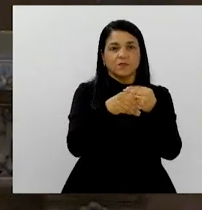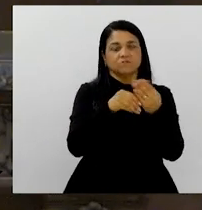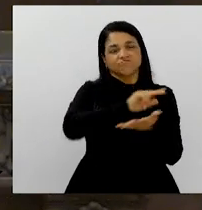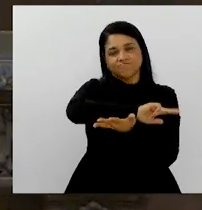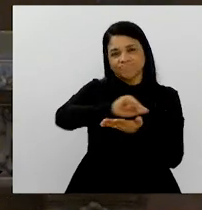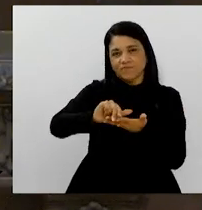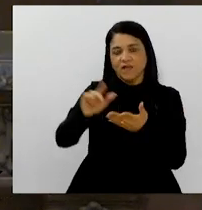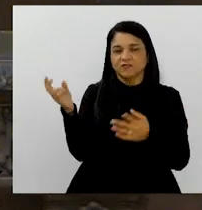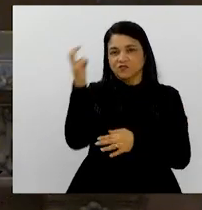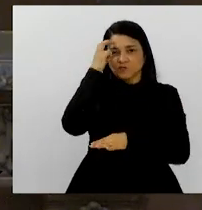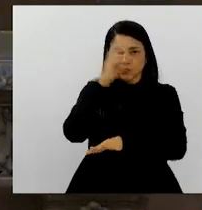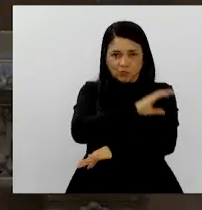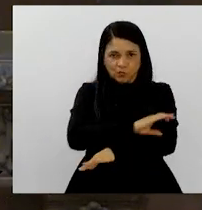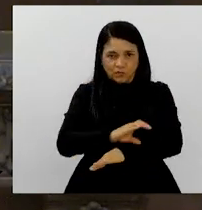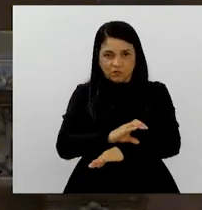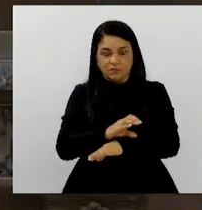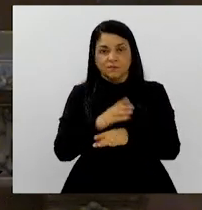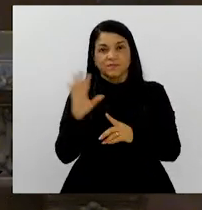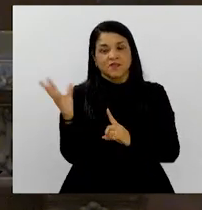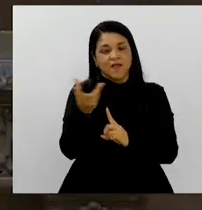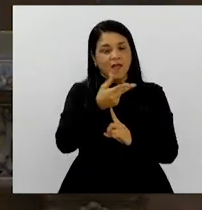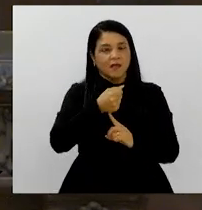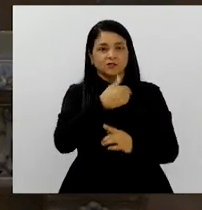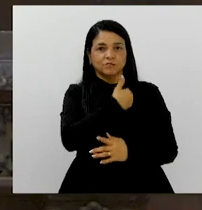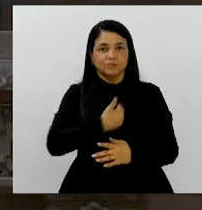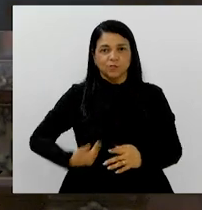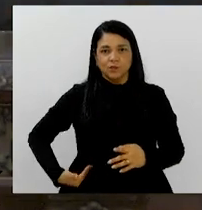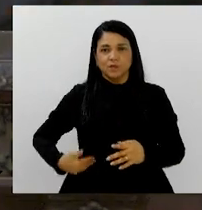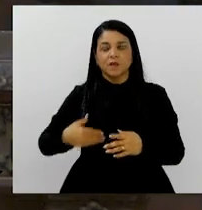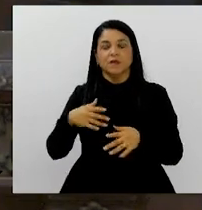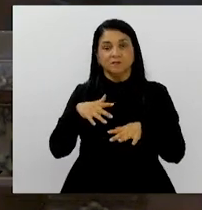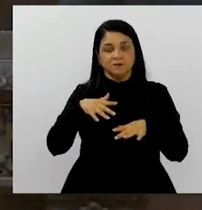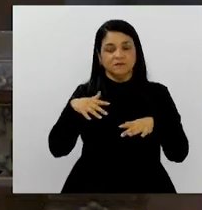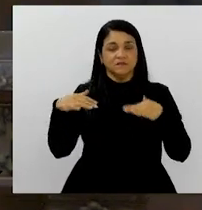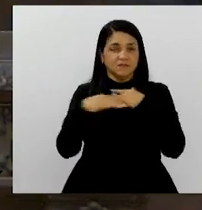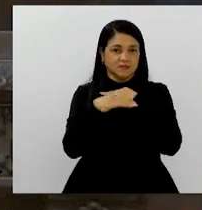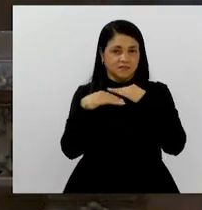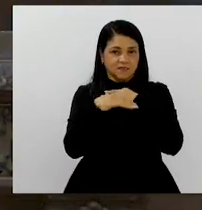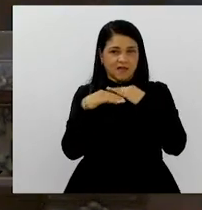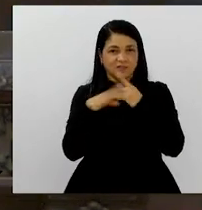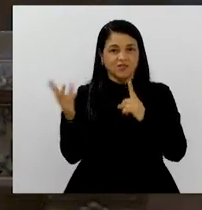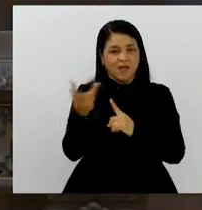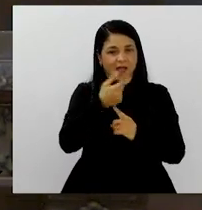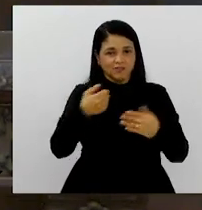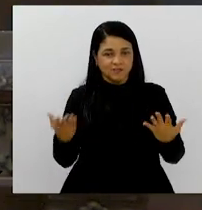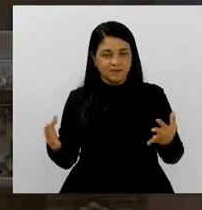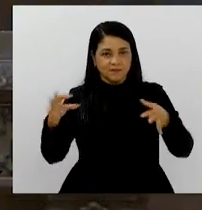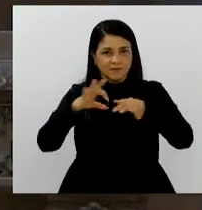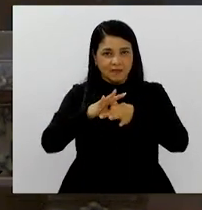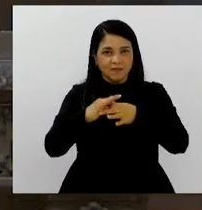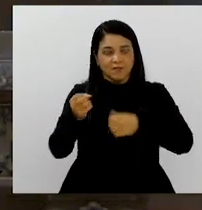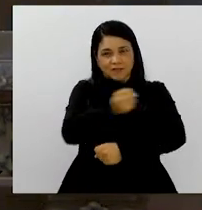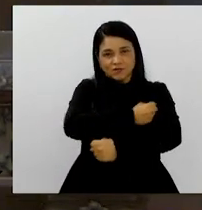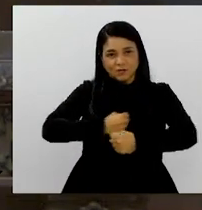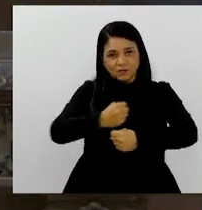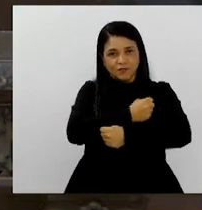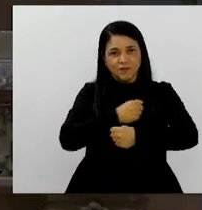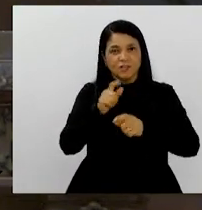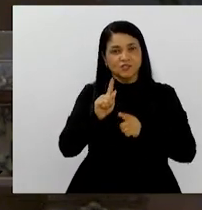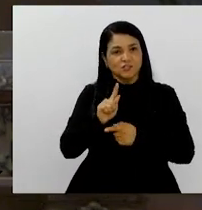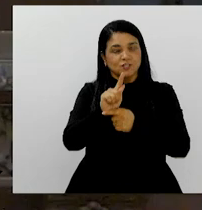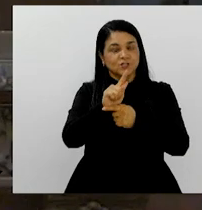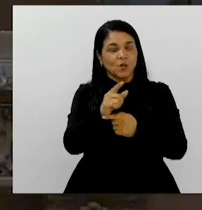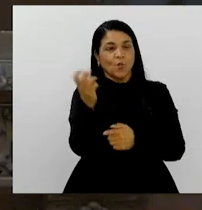diversidade cultural. Arte pública e cultura urbana, artes integradas, gastronomia, gestão